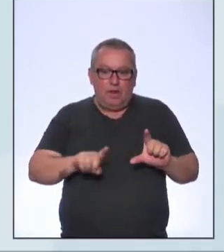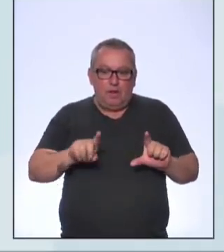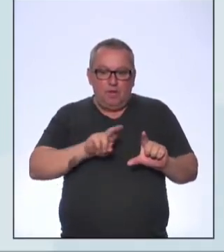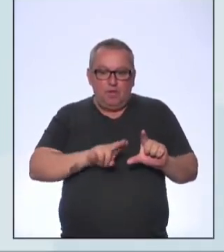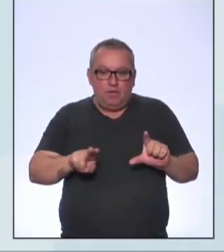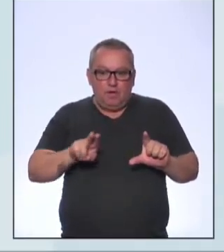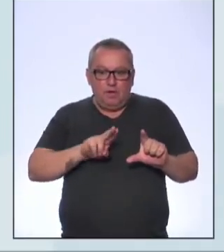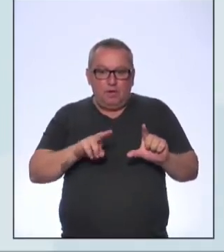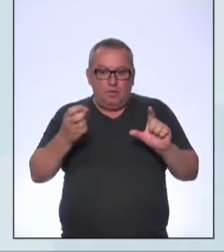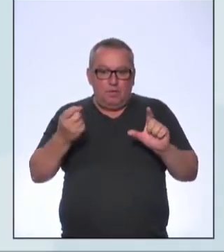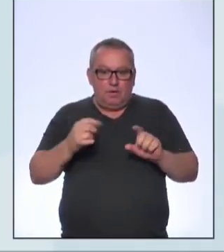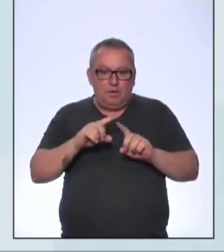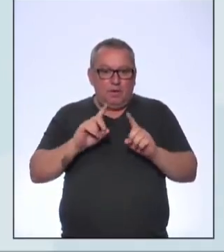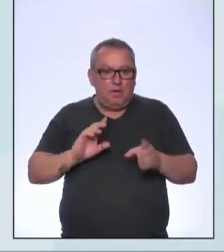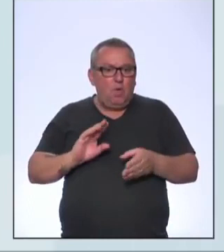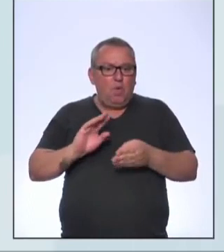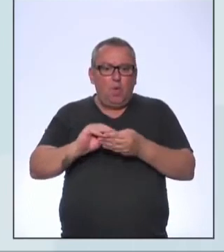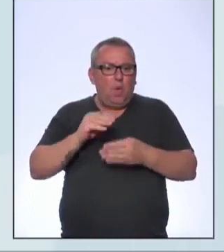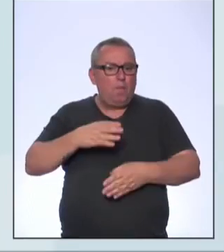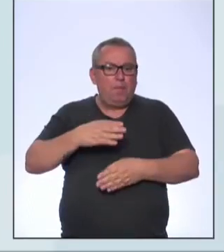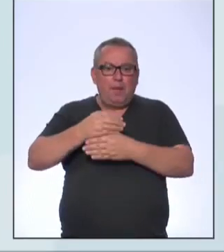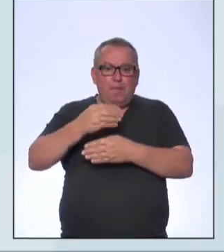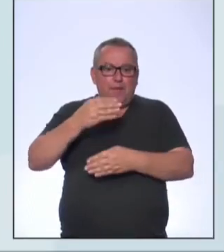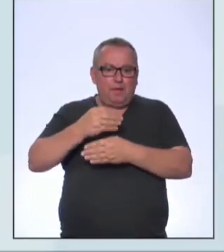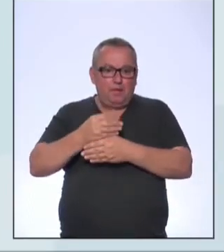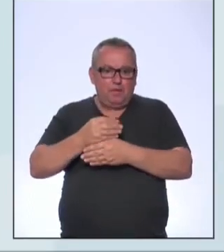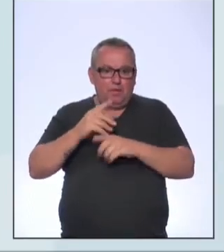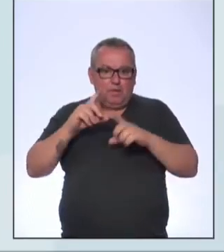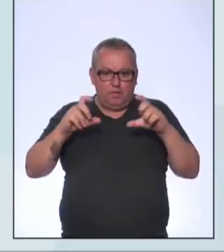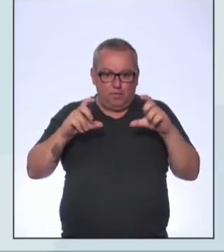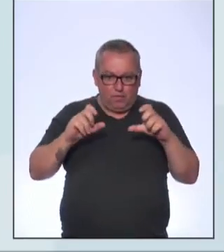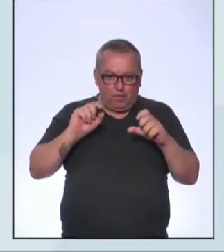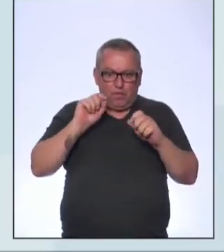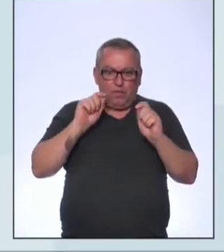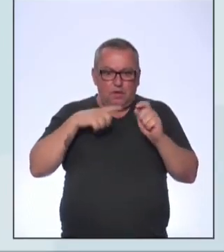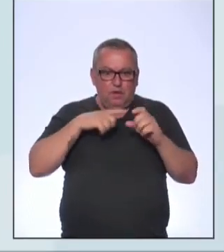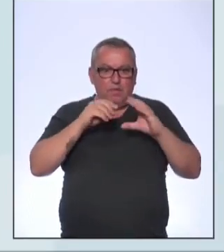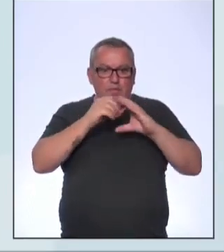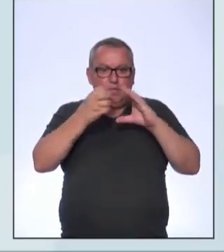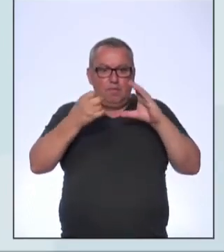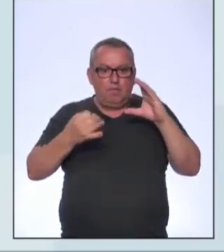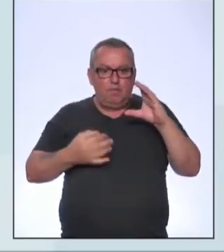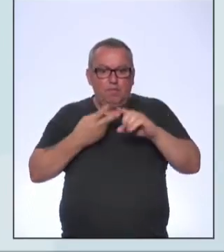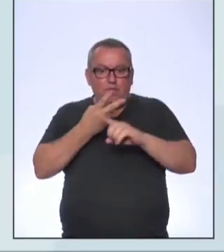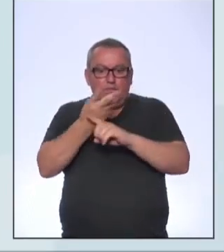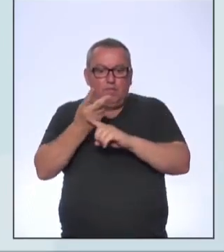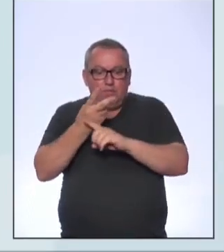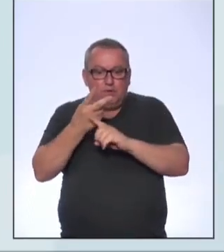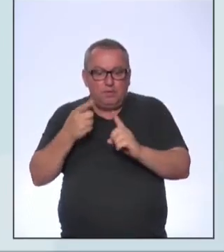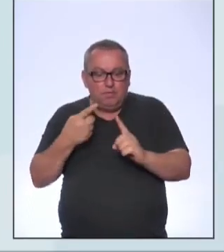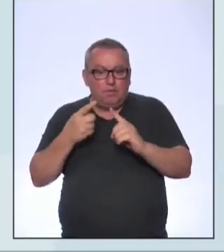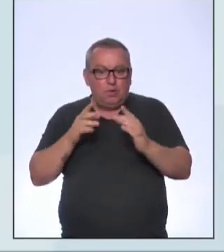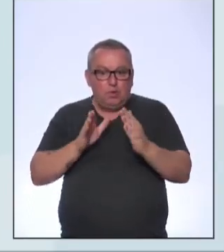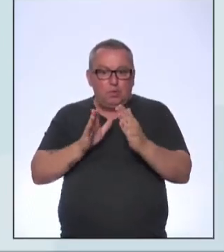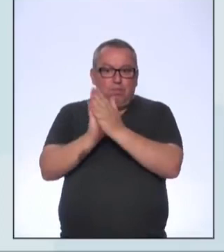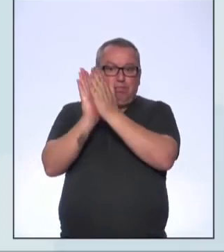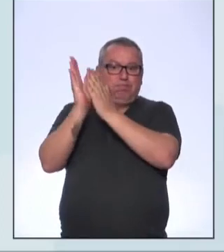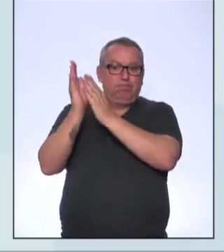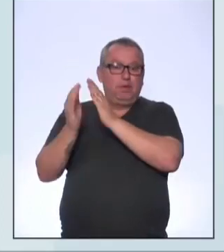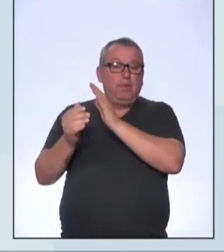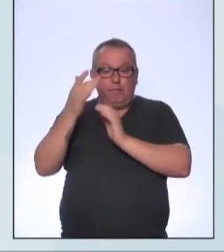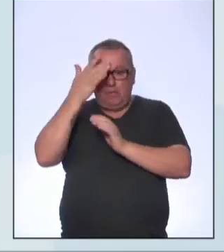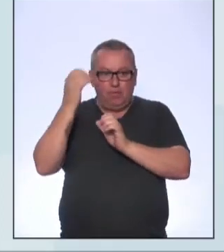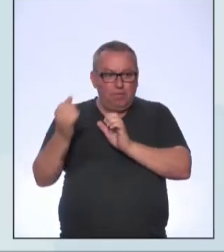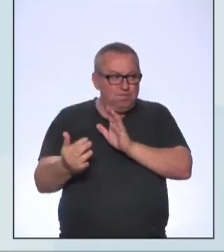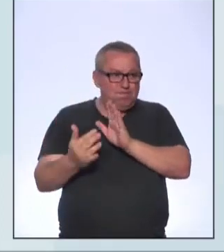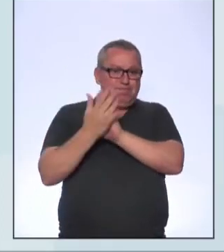servem como complementos. As fotos, neste caso, possuem uma característica que busca informar e impactar.